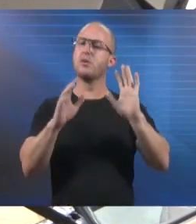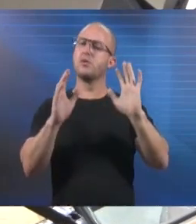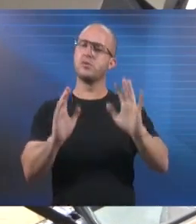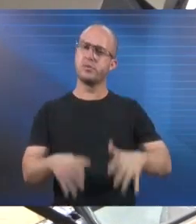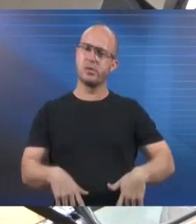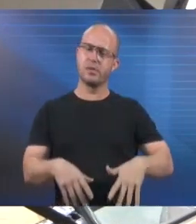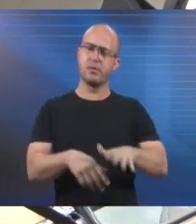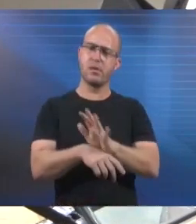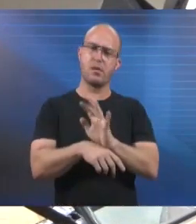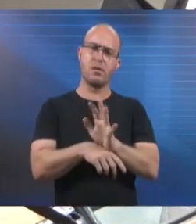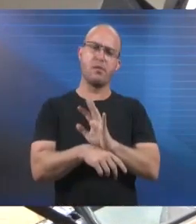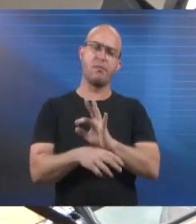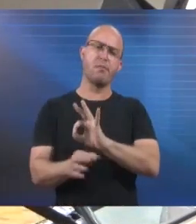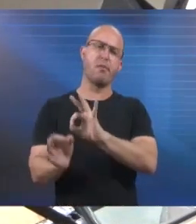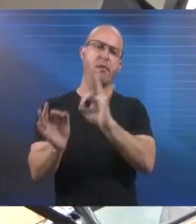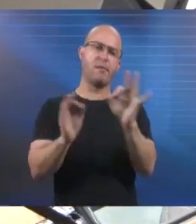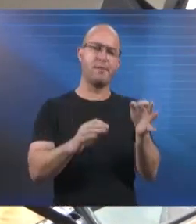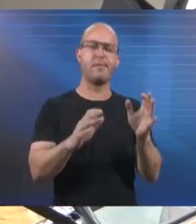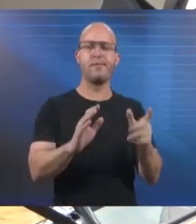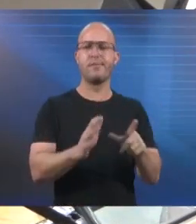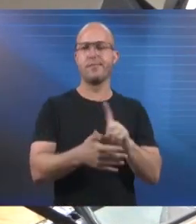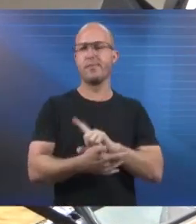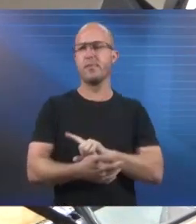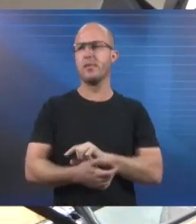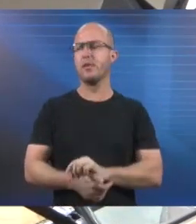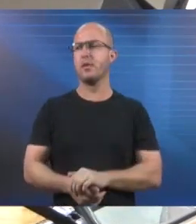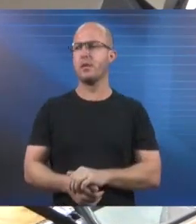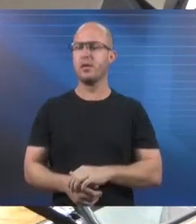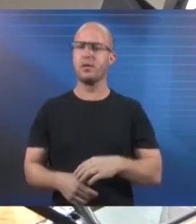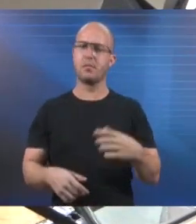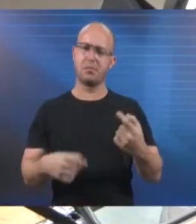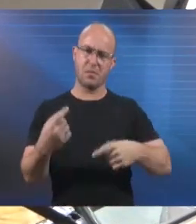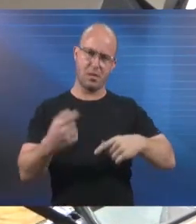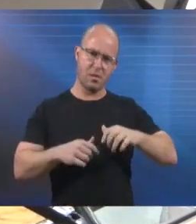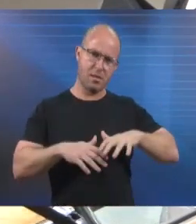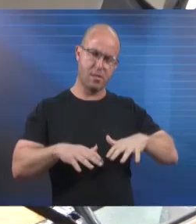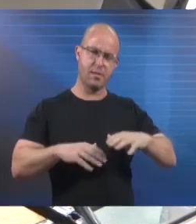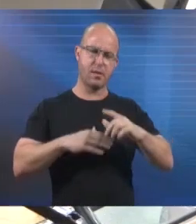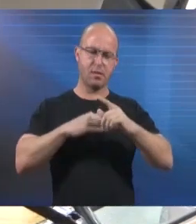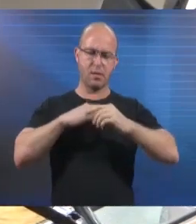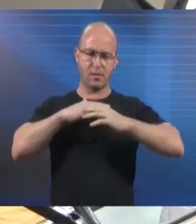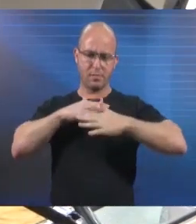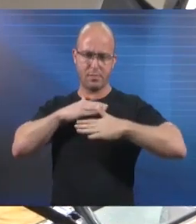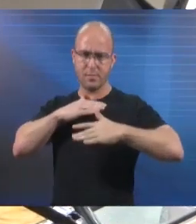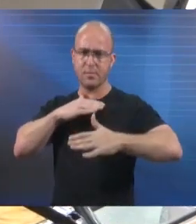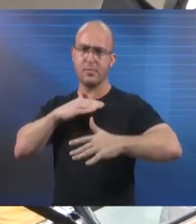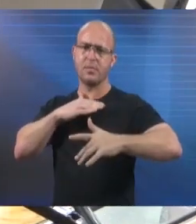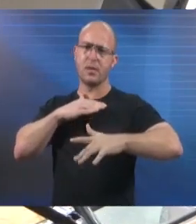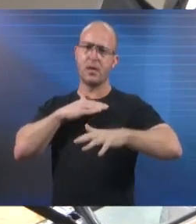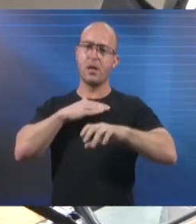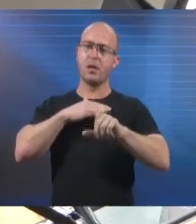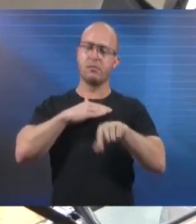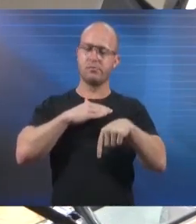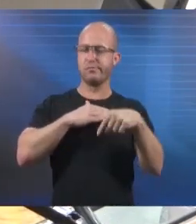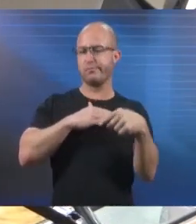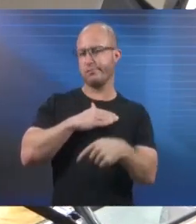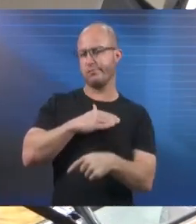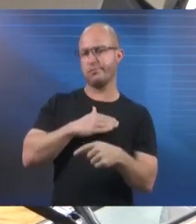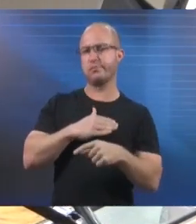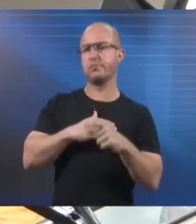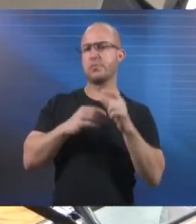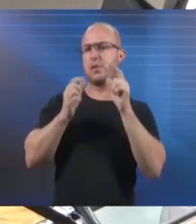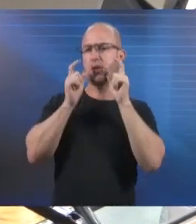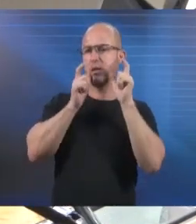filme Antes Presidente a politização dessa questão da engorda da praia de pont ne a gente sabe a quem